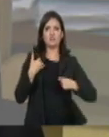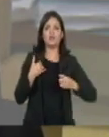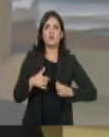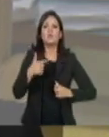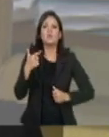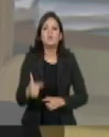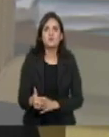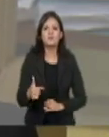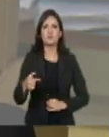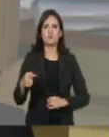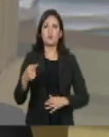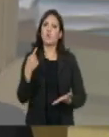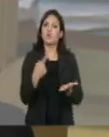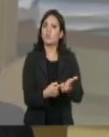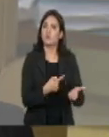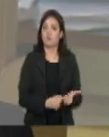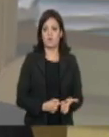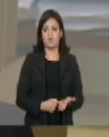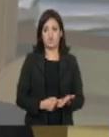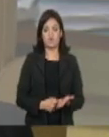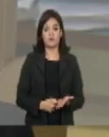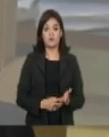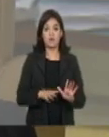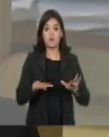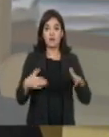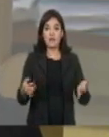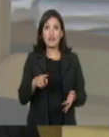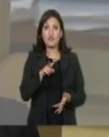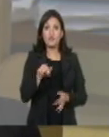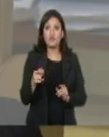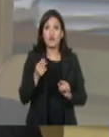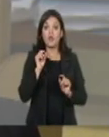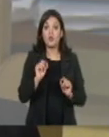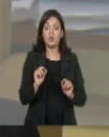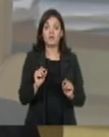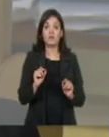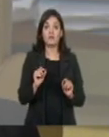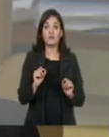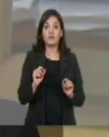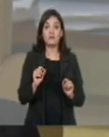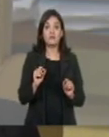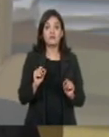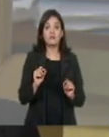aí, presidente, vai se levantar a questão de... Não, o